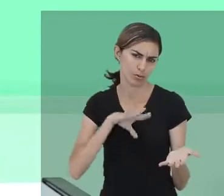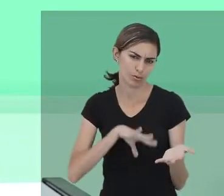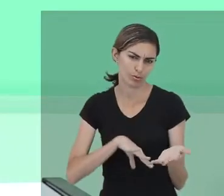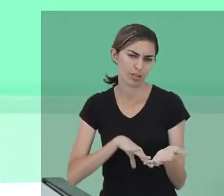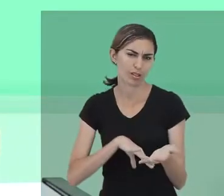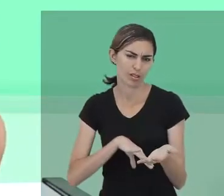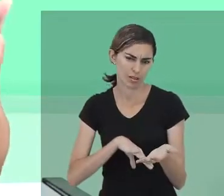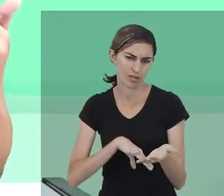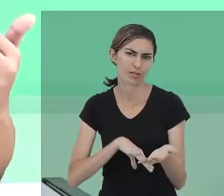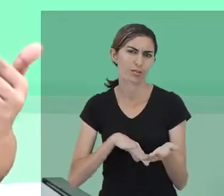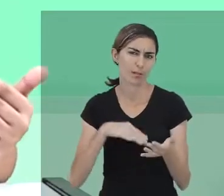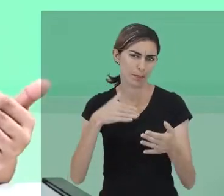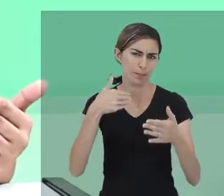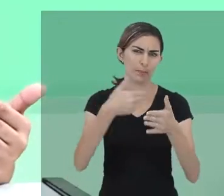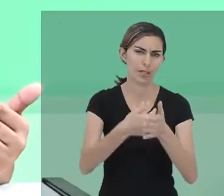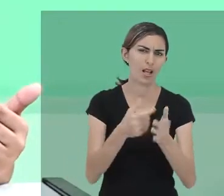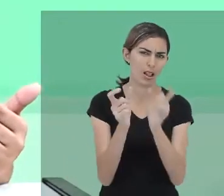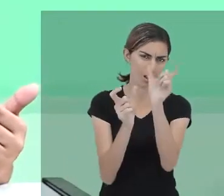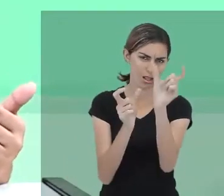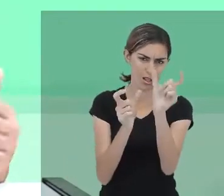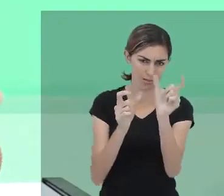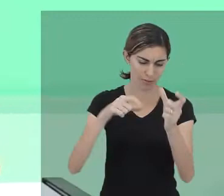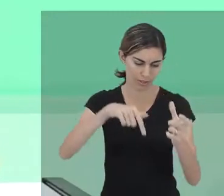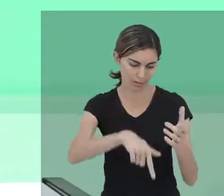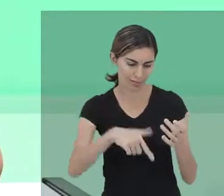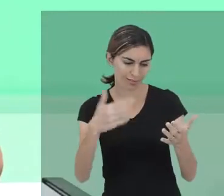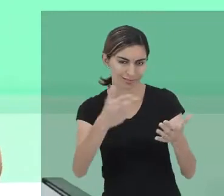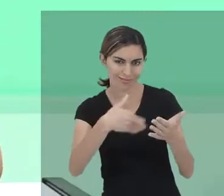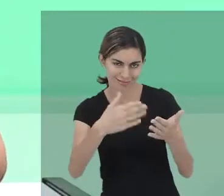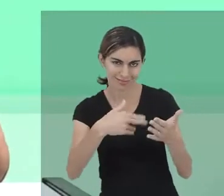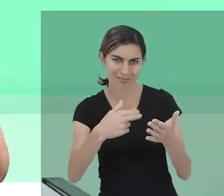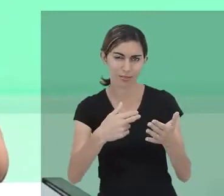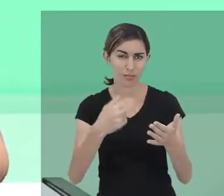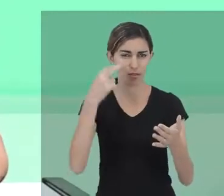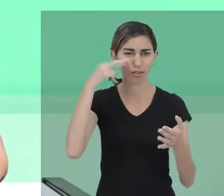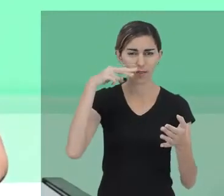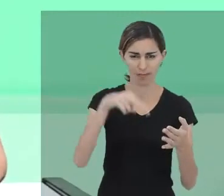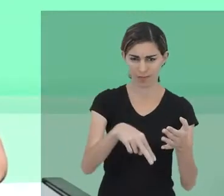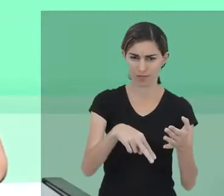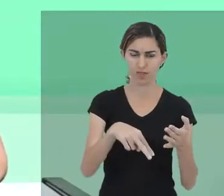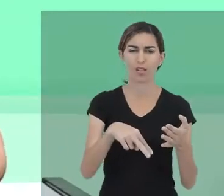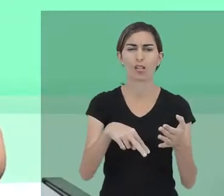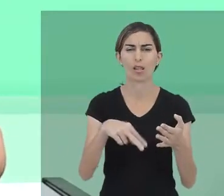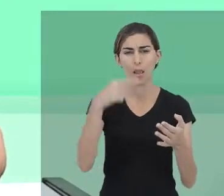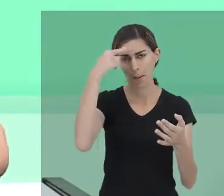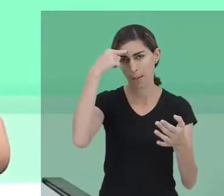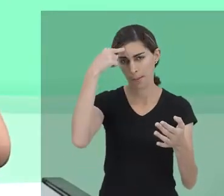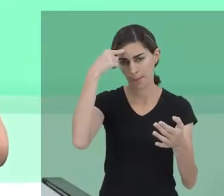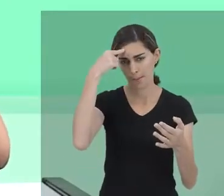Né? Seria aproximado aquilo ali. Aquilo não olha aquilo